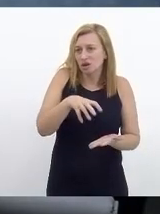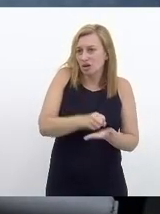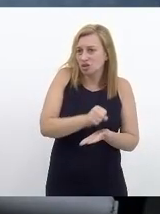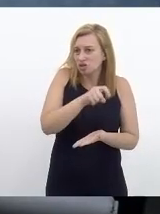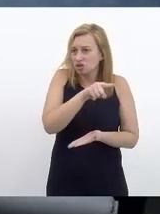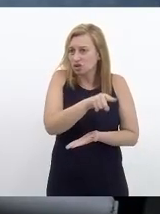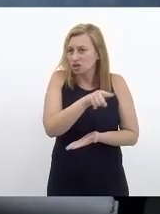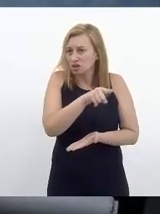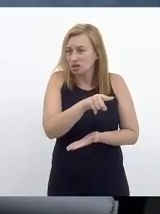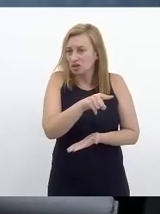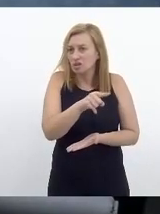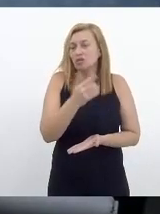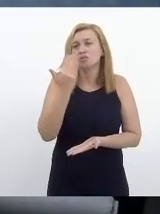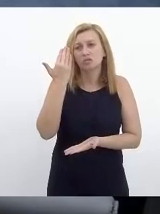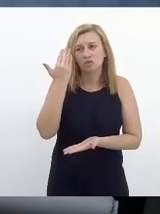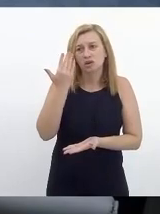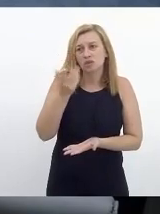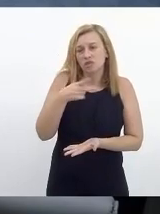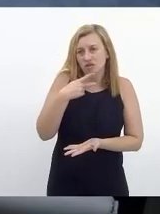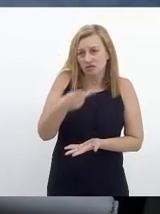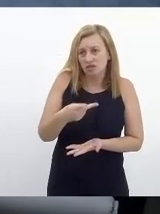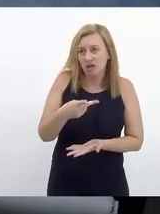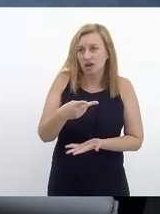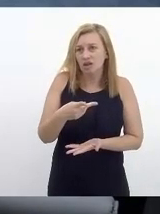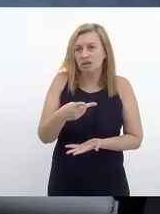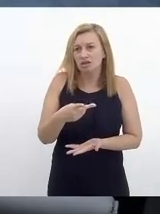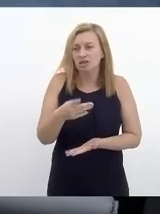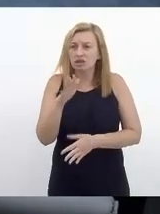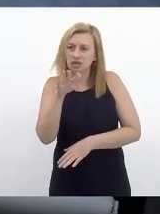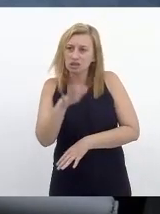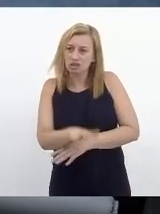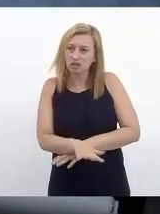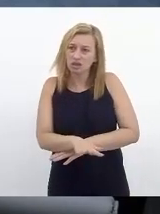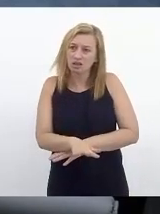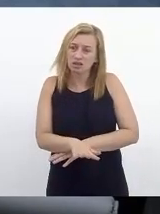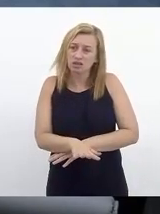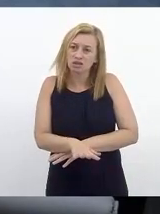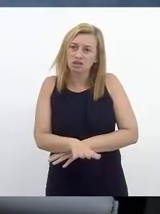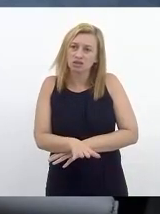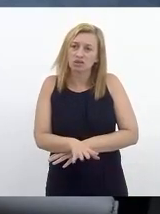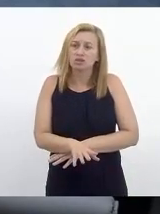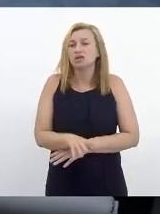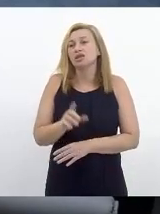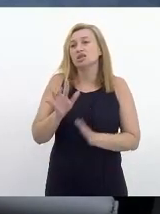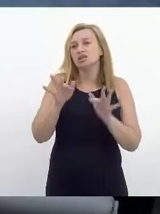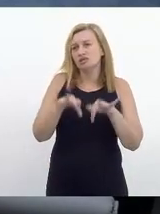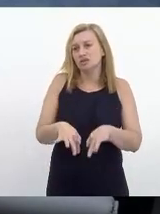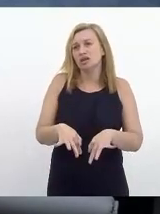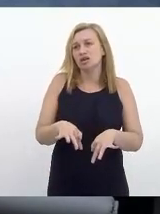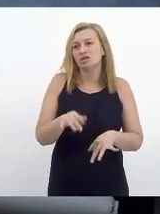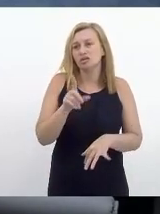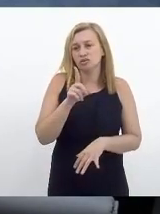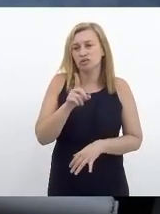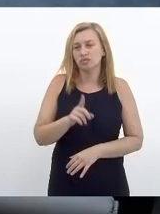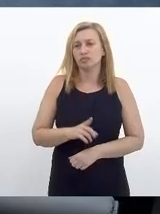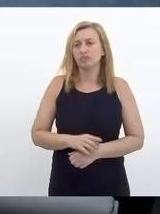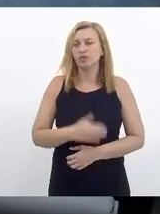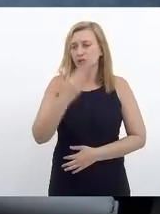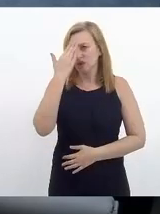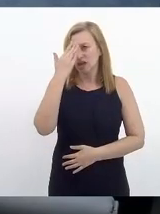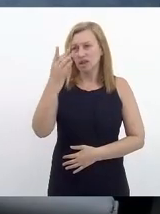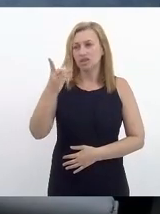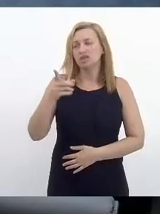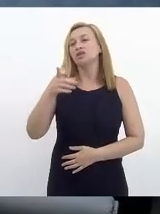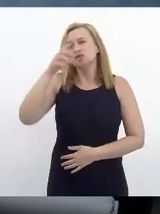registro, a minha intervenção nessa tarde, nesse final de expediente. Obrigada, Tia